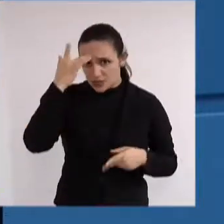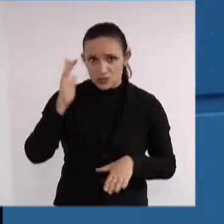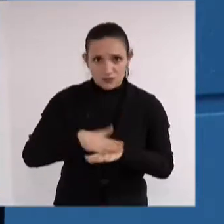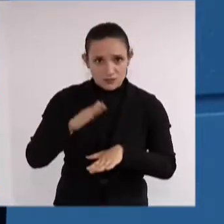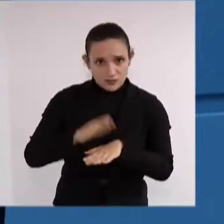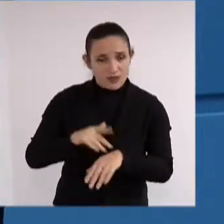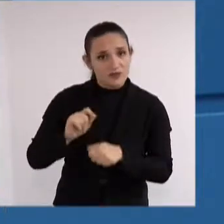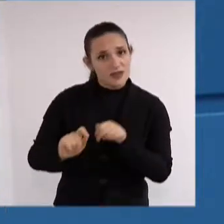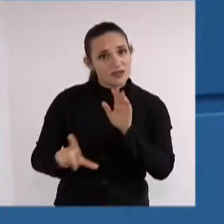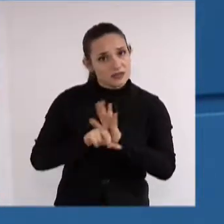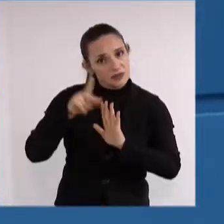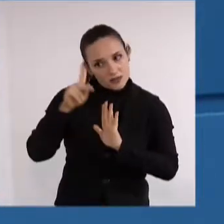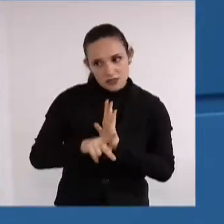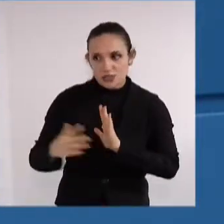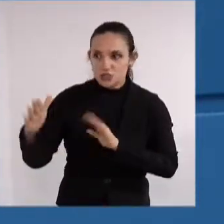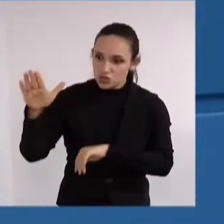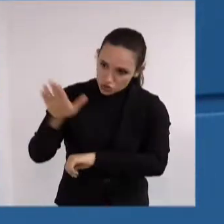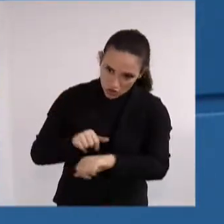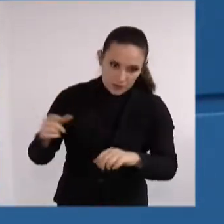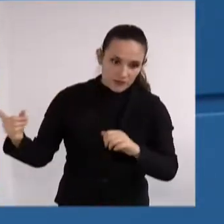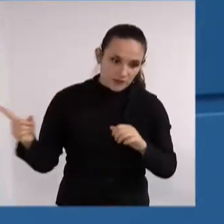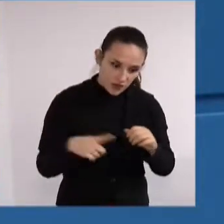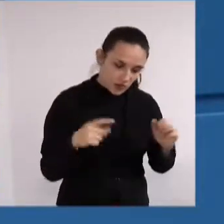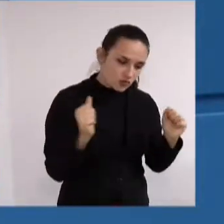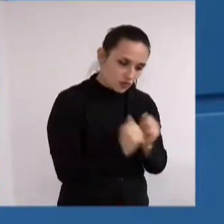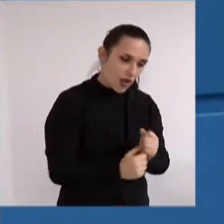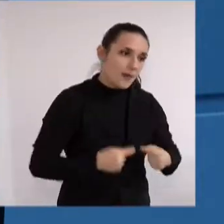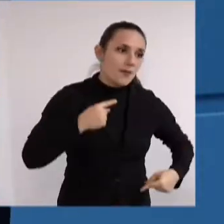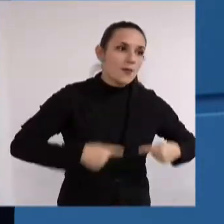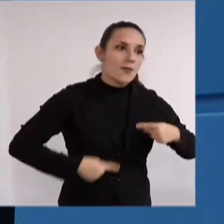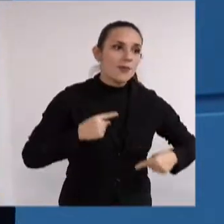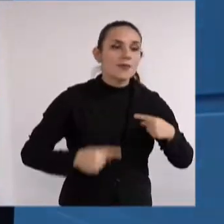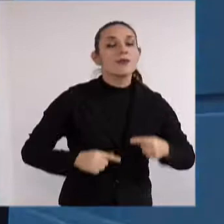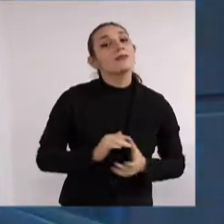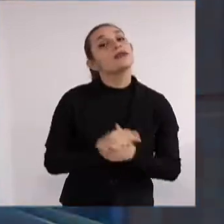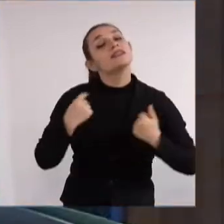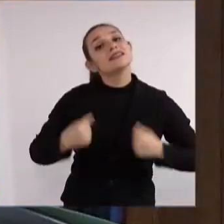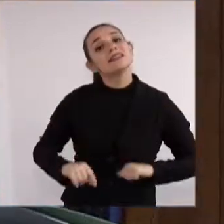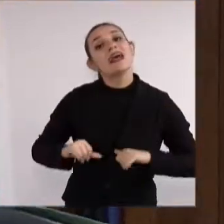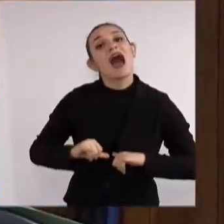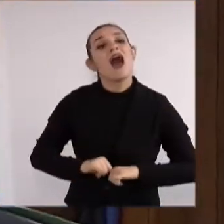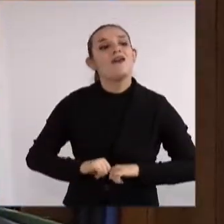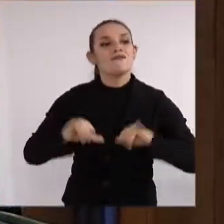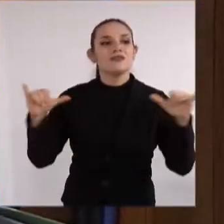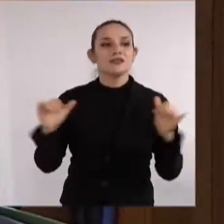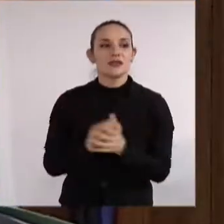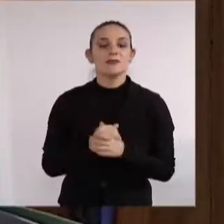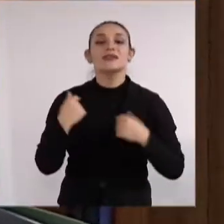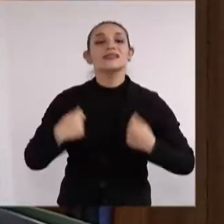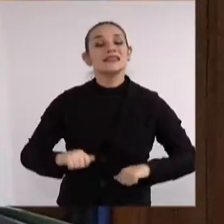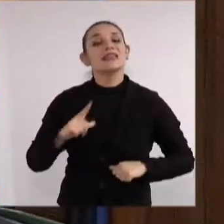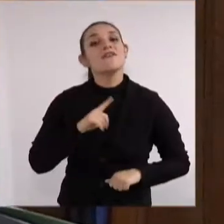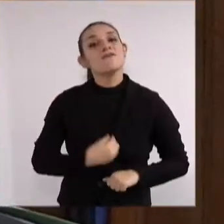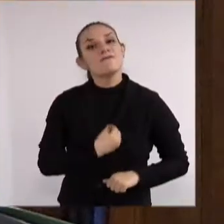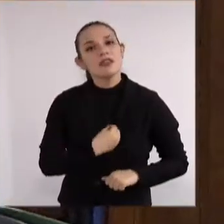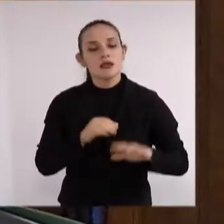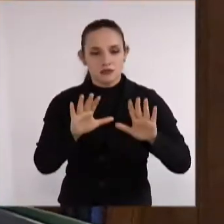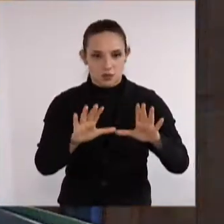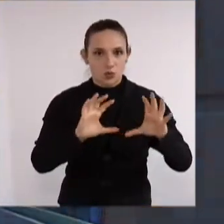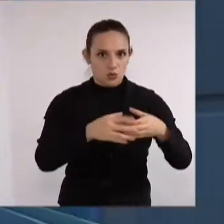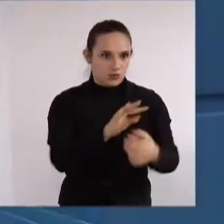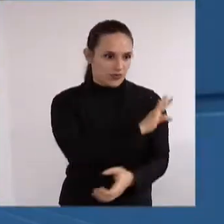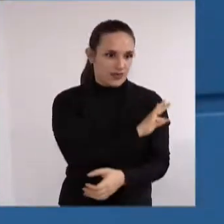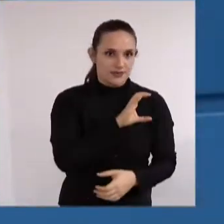é presidente da comissão, informar aos deputados, autores das leis, para justamente estar presente junto à comissão